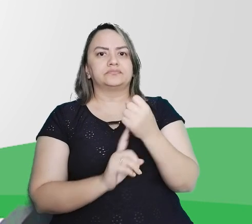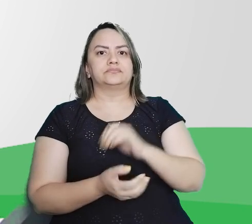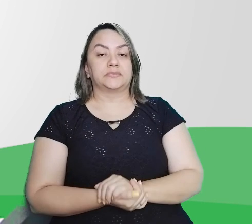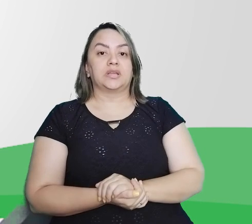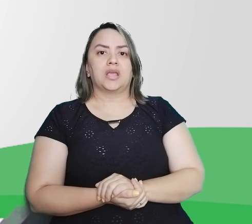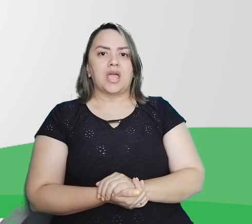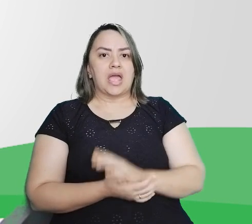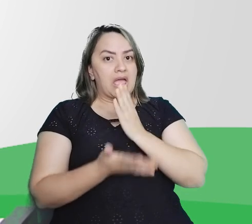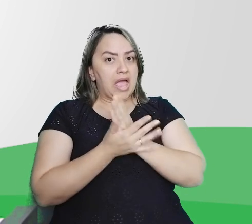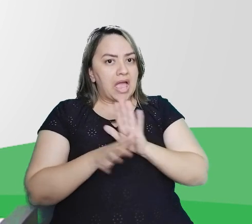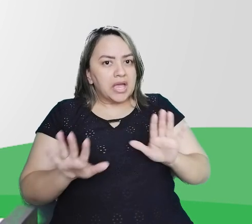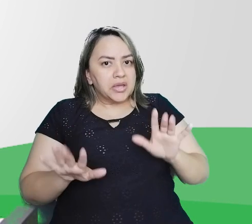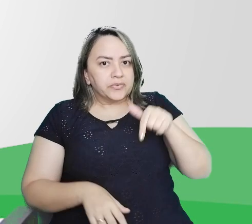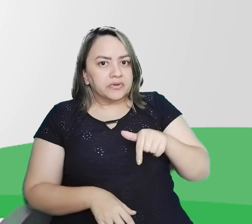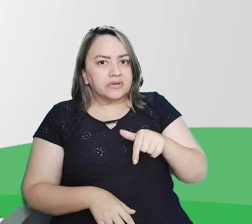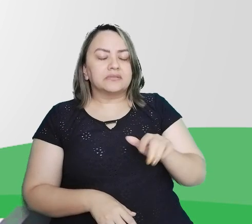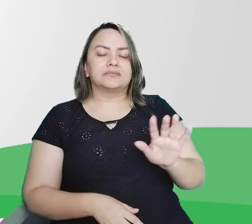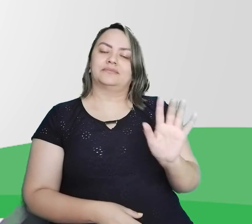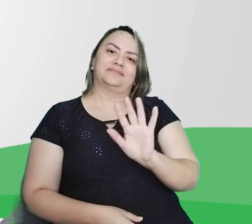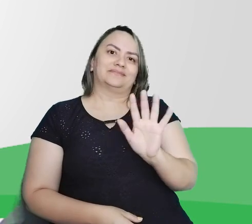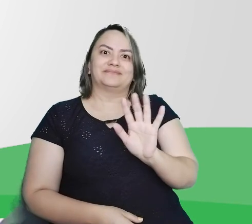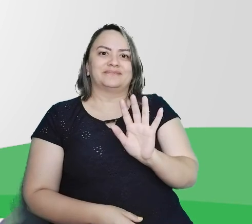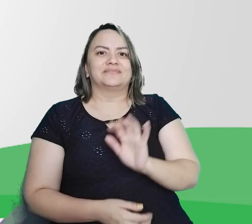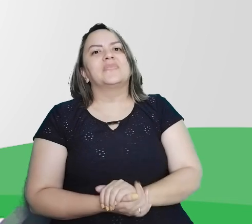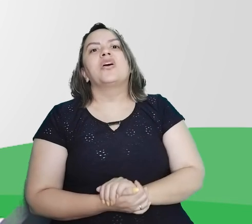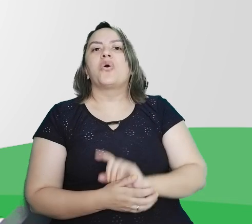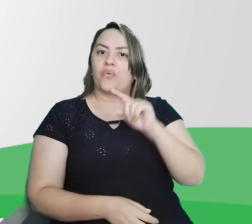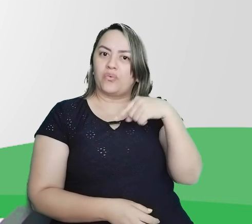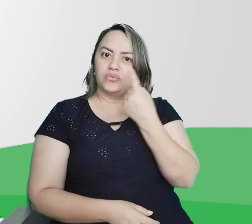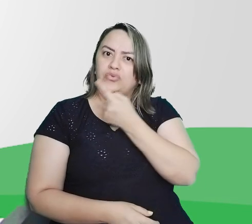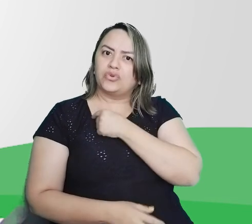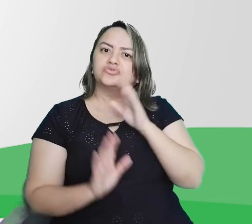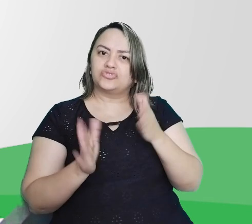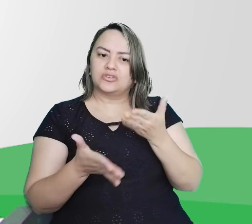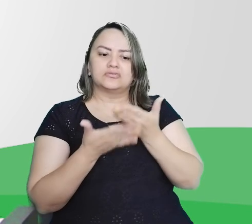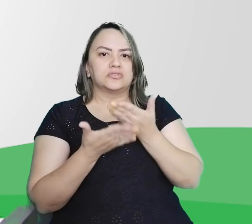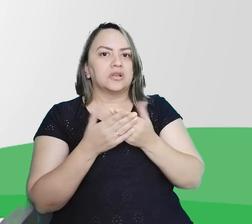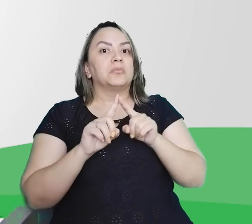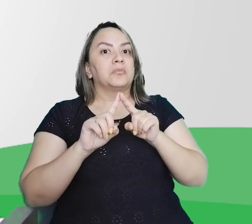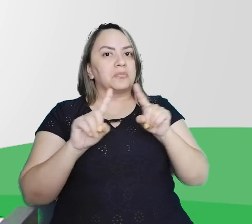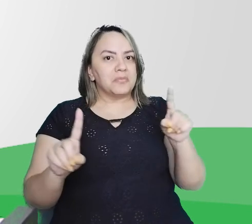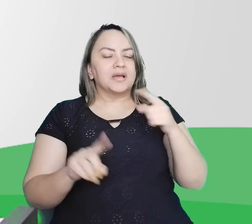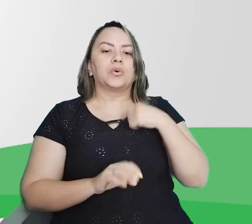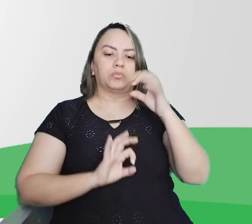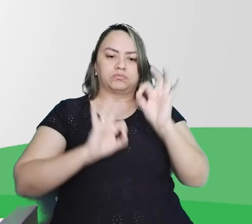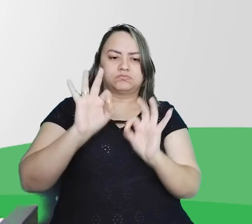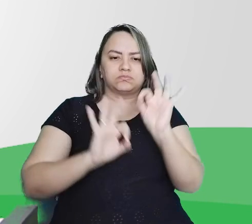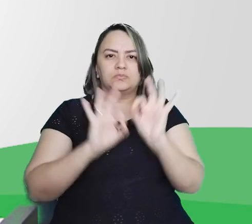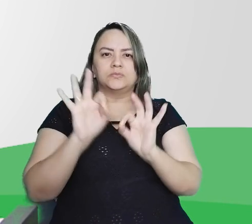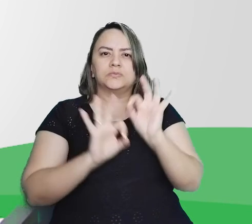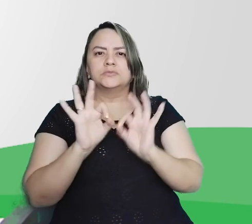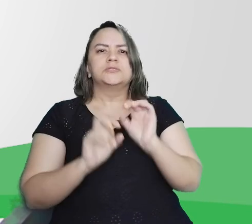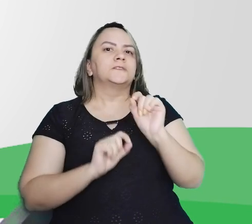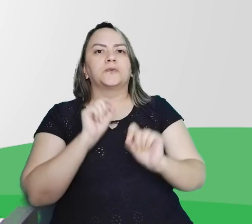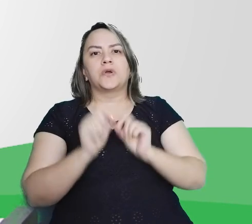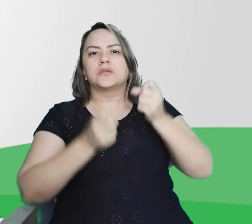por aqui, professor? É claro que não. Além do que vimos hoje, na aula eu preparei um guia de estudo para vocês.